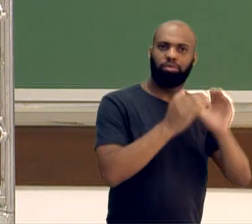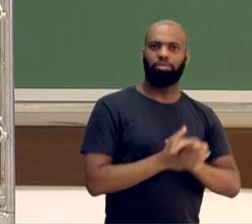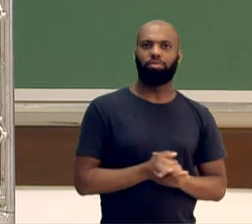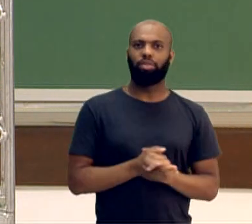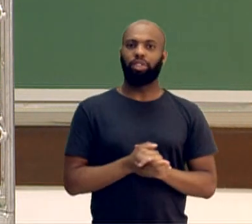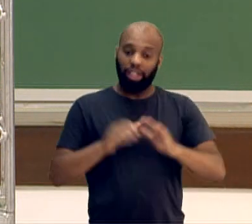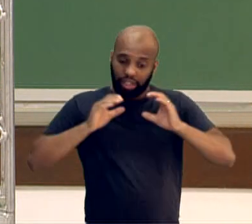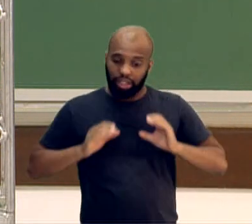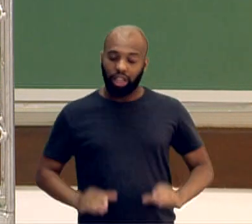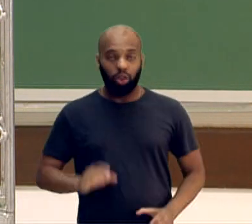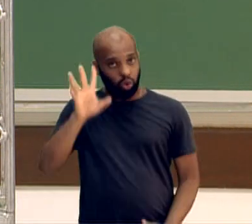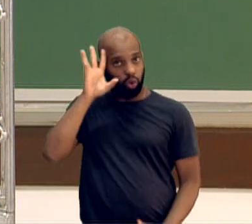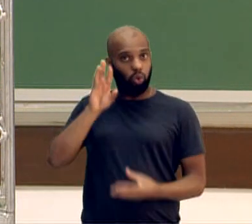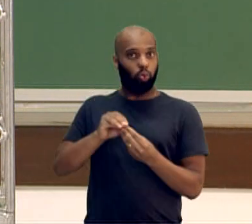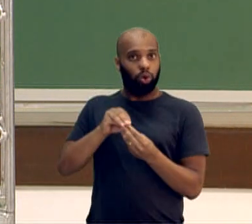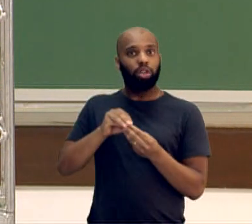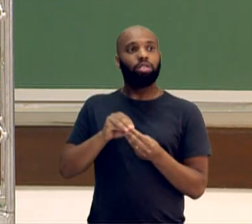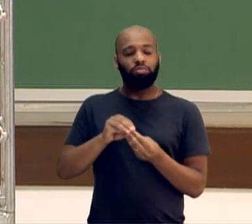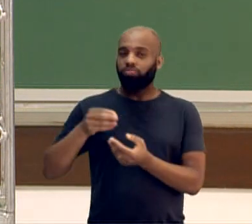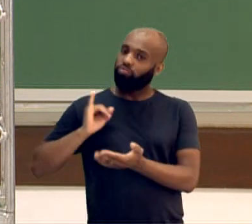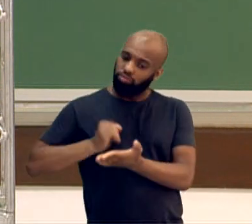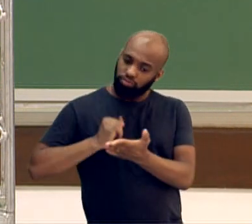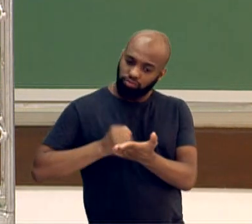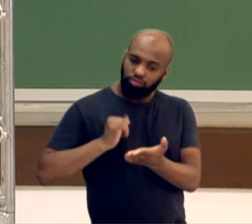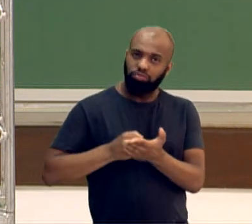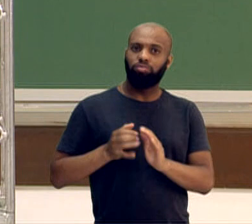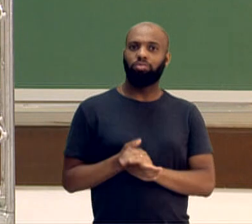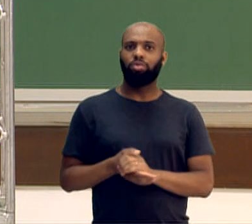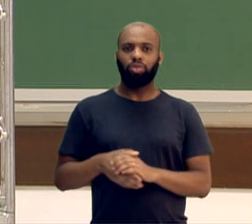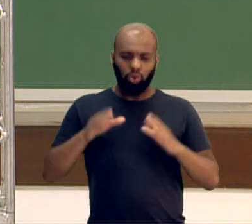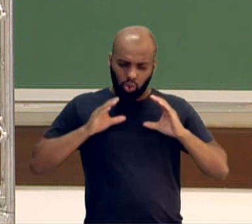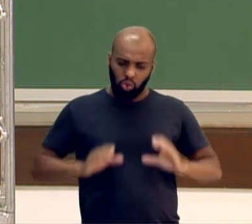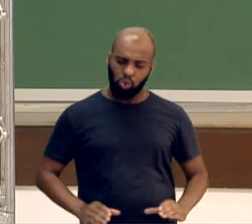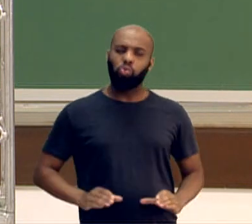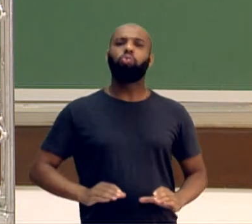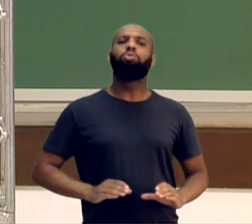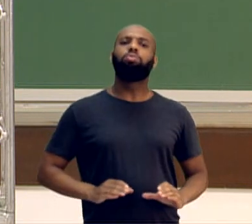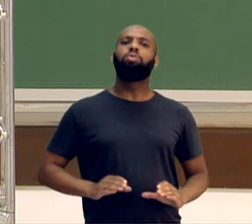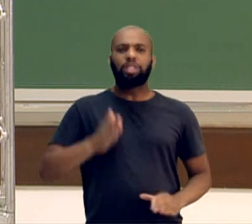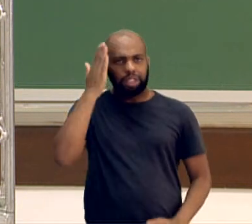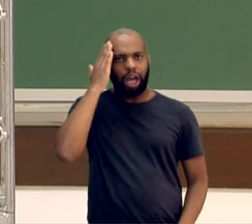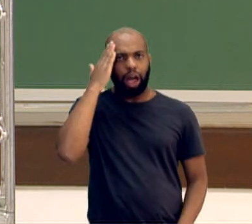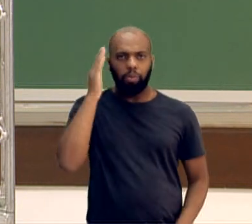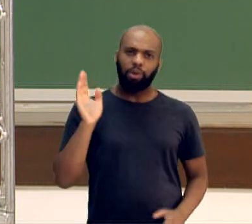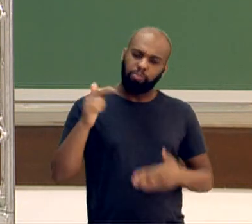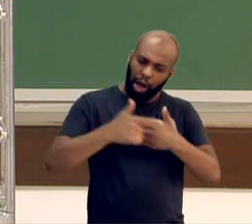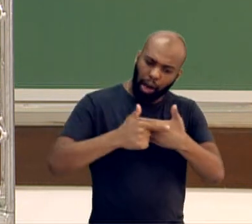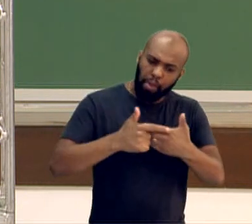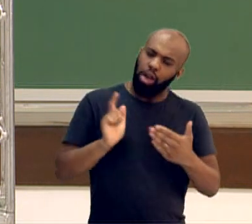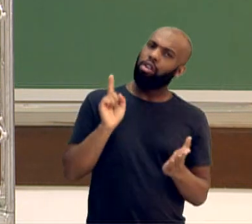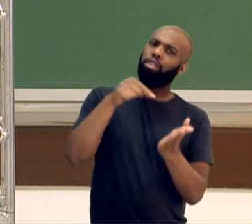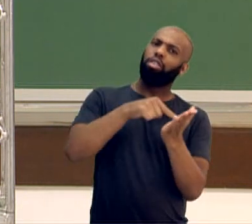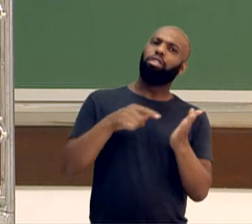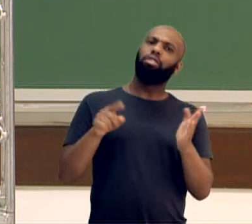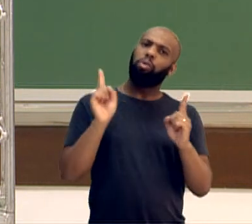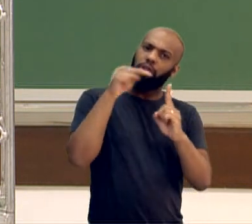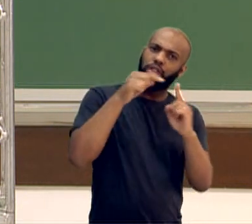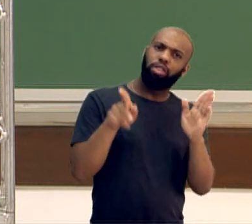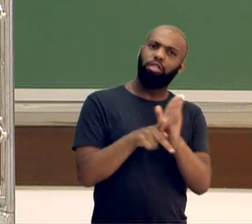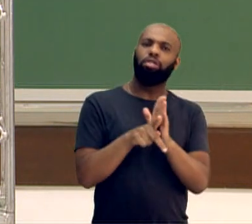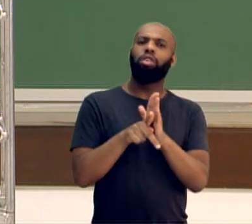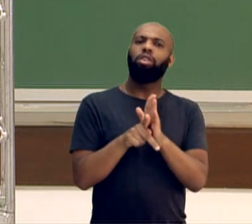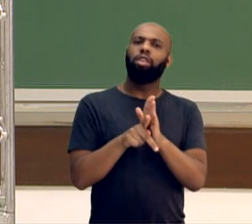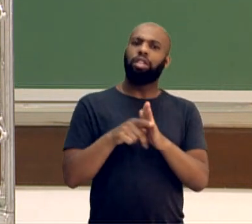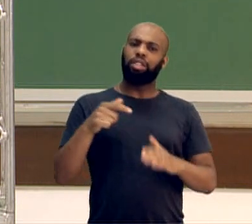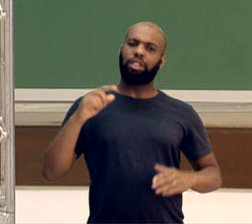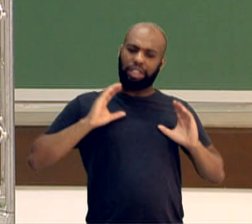cidadão compreende muito bem o que é um imposto, ele compreende muito bem esse papel de cidadão, ele compreende muito bem a política, e o político também compreende muito bem qual que é o seu